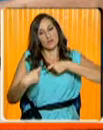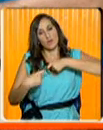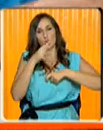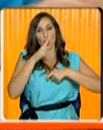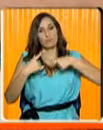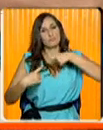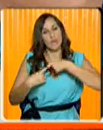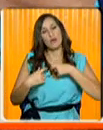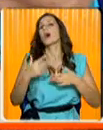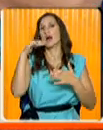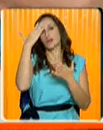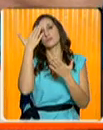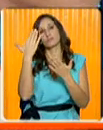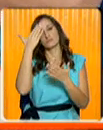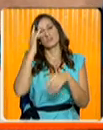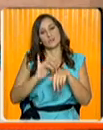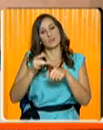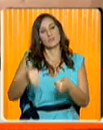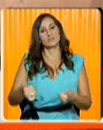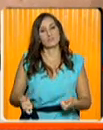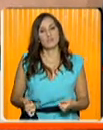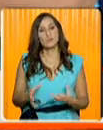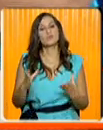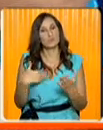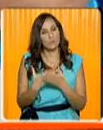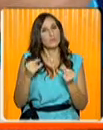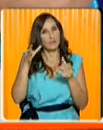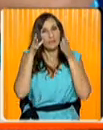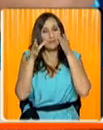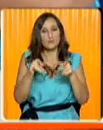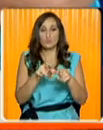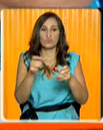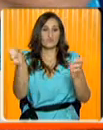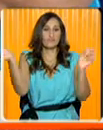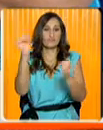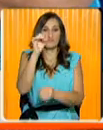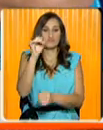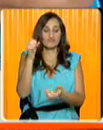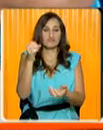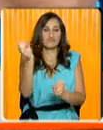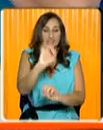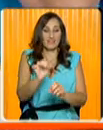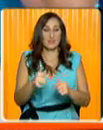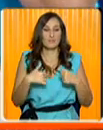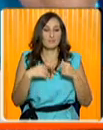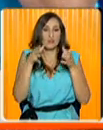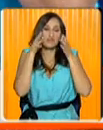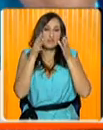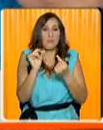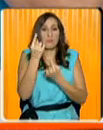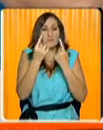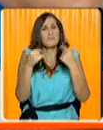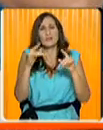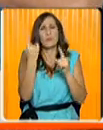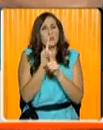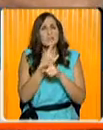acho que faz parte de uma sensibilidade fantástica de uma mulher. Dou muita atenção a isso. Tu não dás nada, já disseste? Não, dou atenção relativa, mas